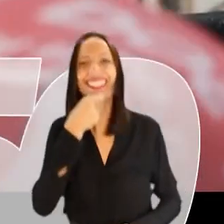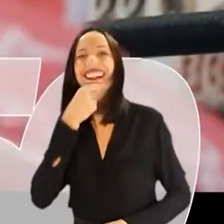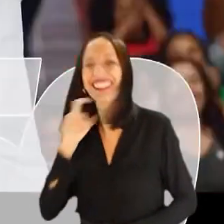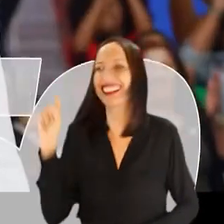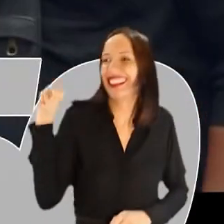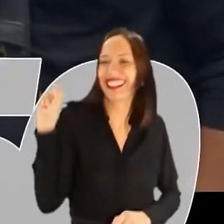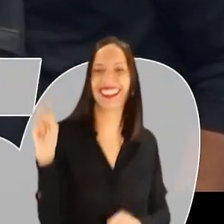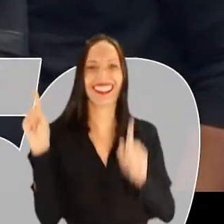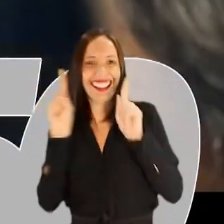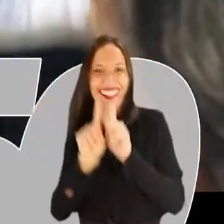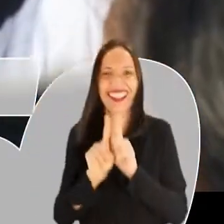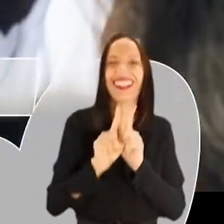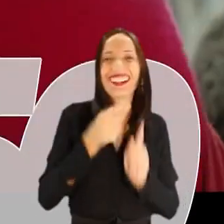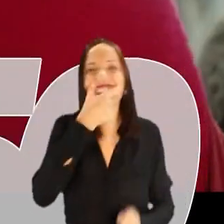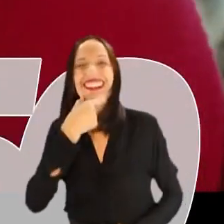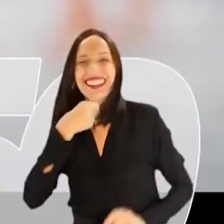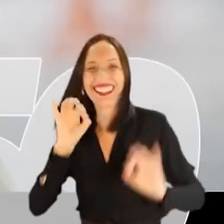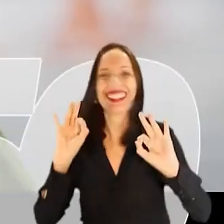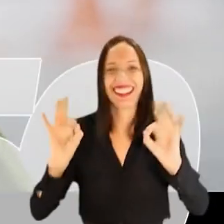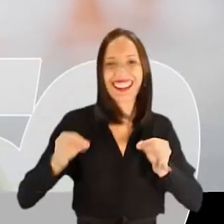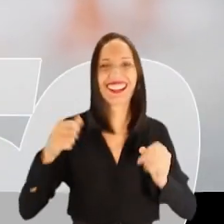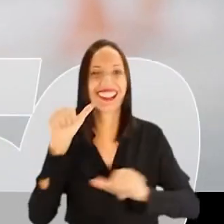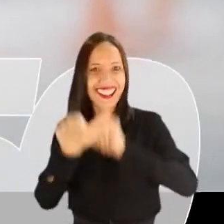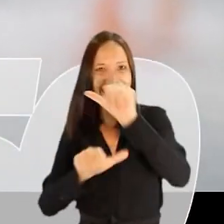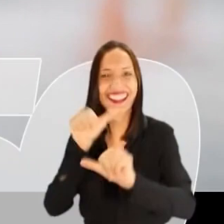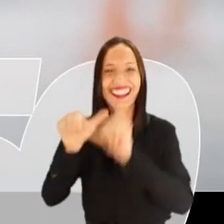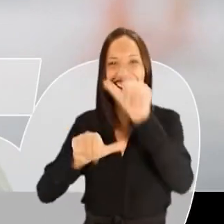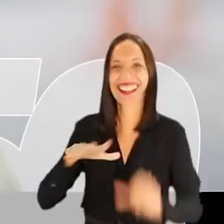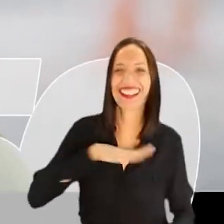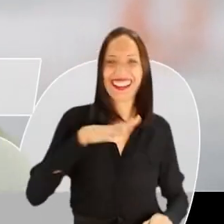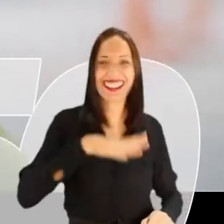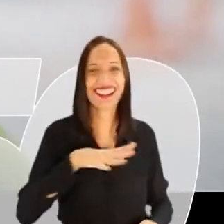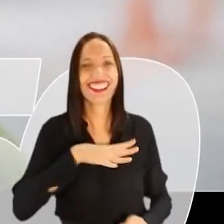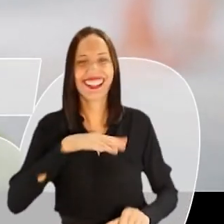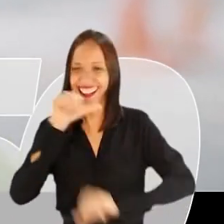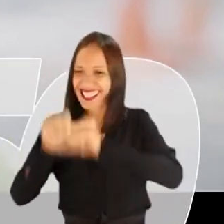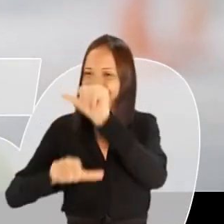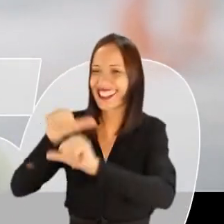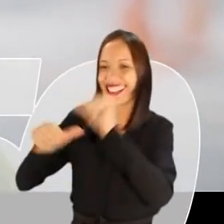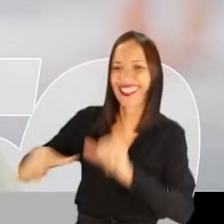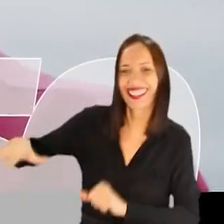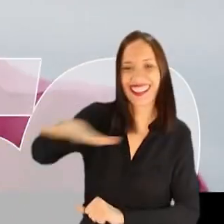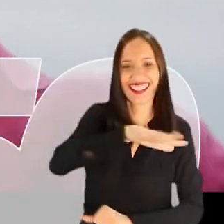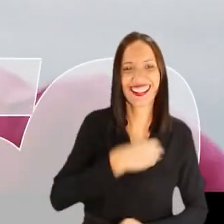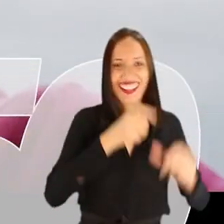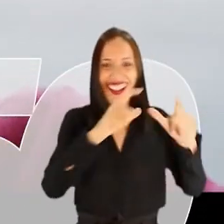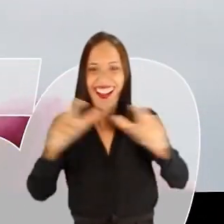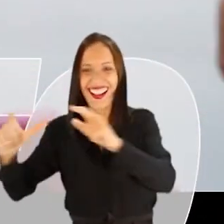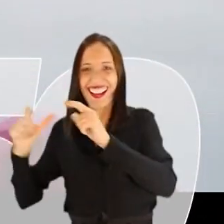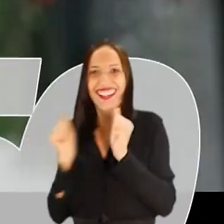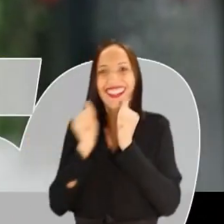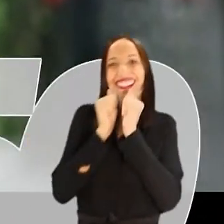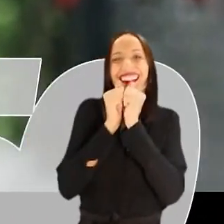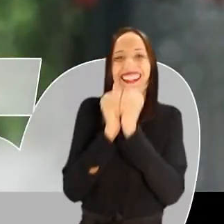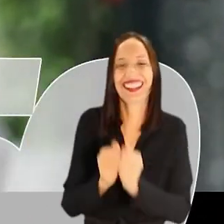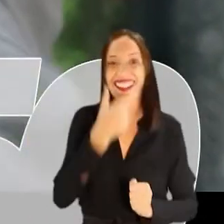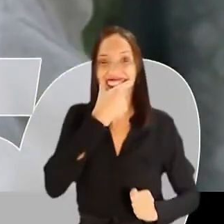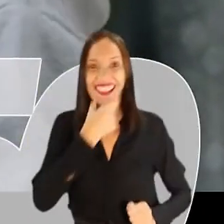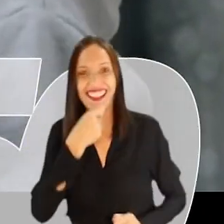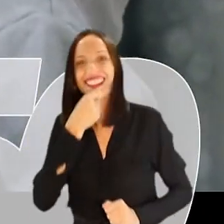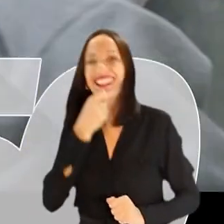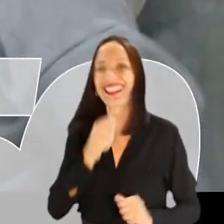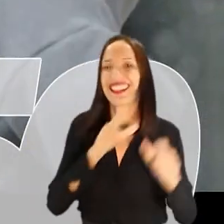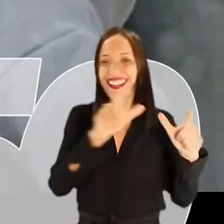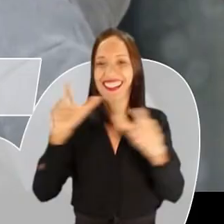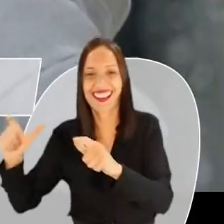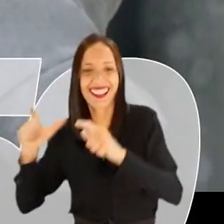todos os cantos só tá Boulos e Marta. É Boulos, cara, não tem jeito. A gente precisa mudar essa cidade. Já que ela virou. A Vila Buarque